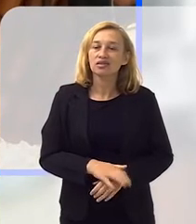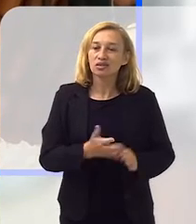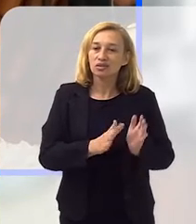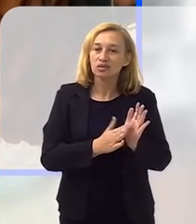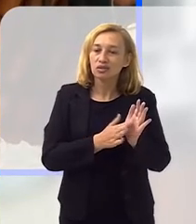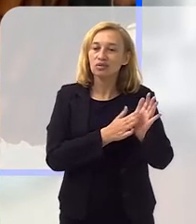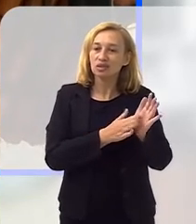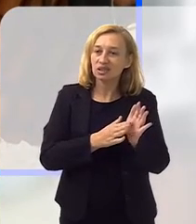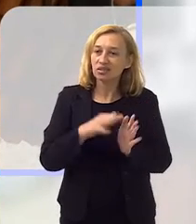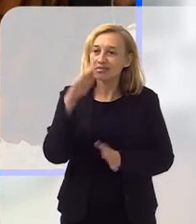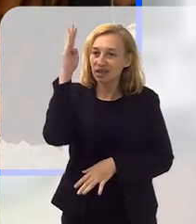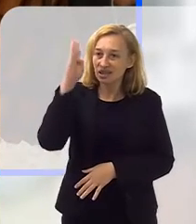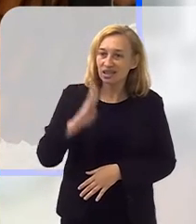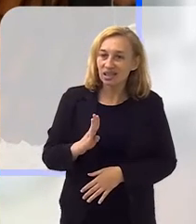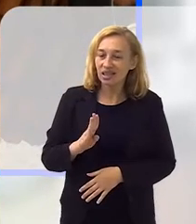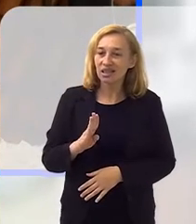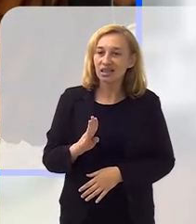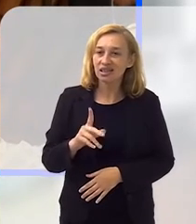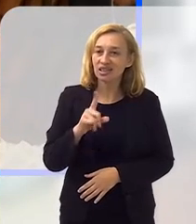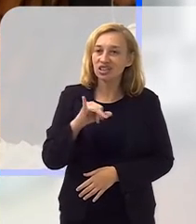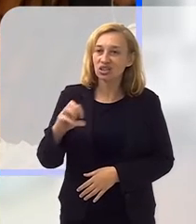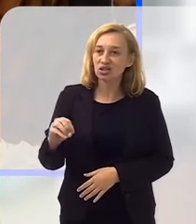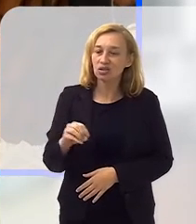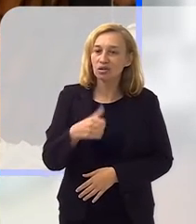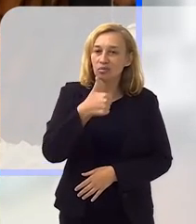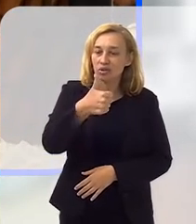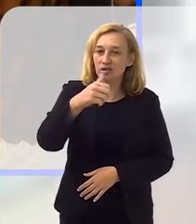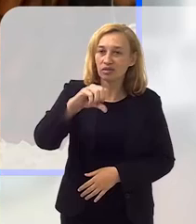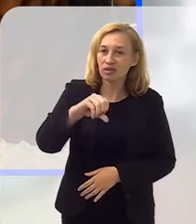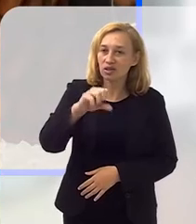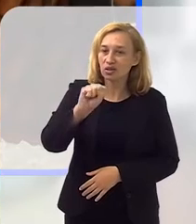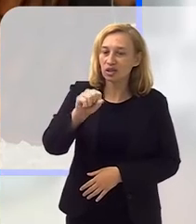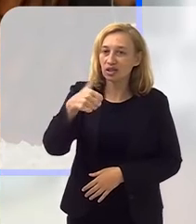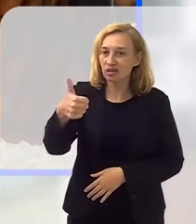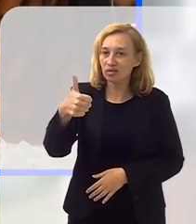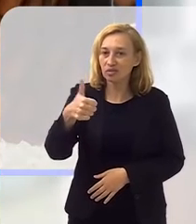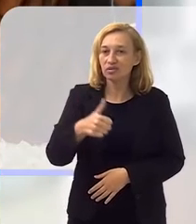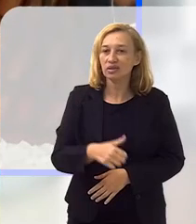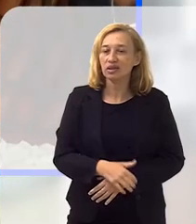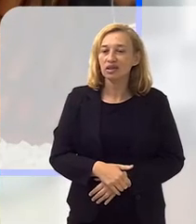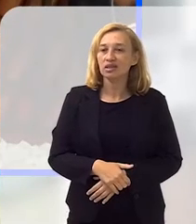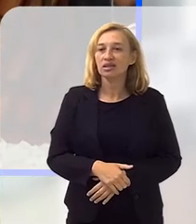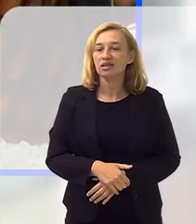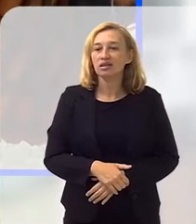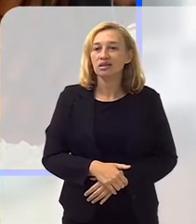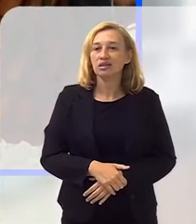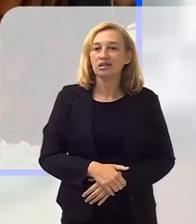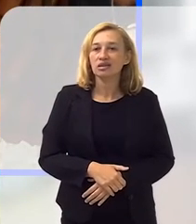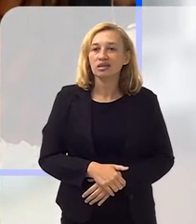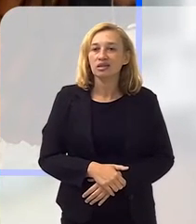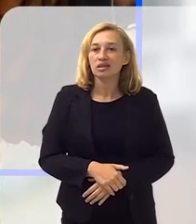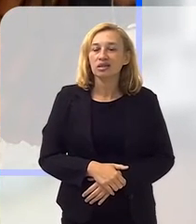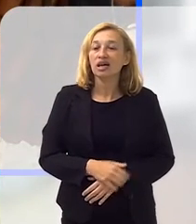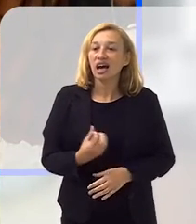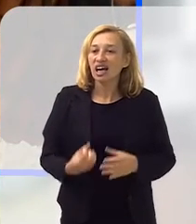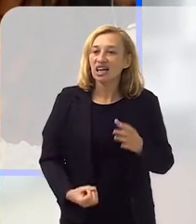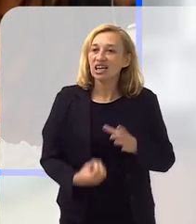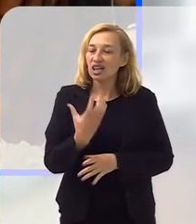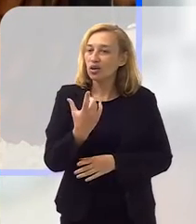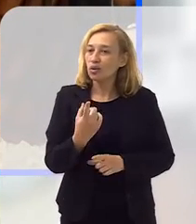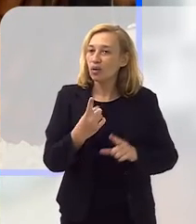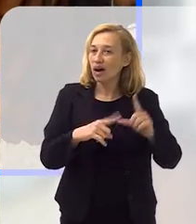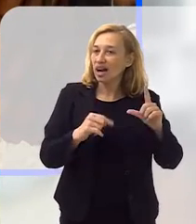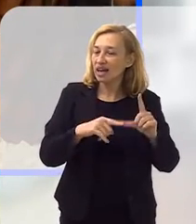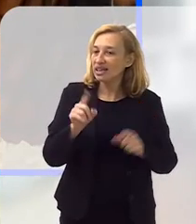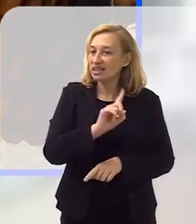hino mesmo, do samba brasileiro. Esse disco é de 1981, então assim, Dona Ivone não é